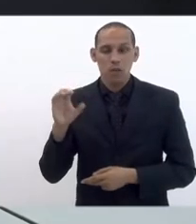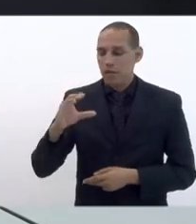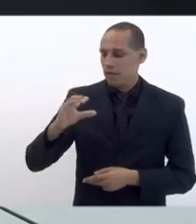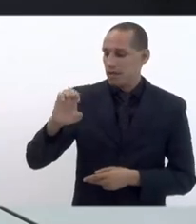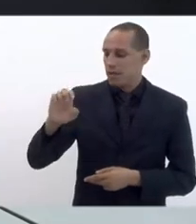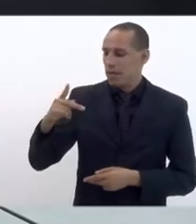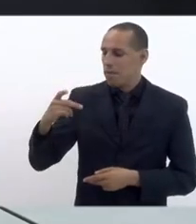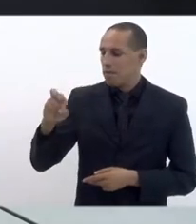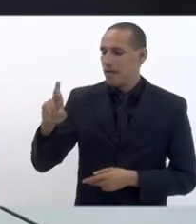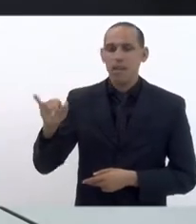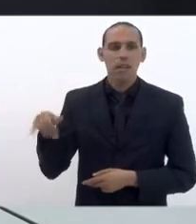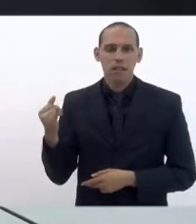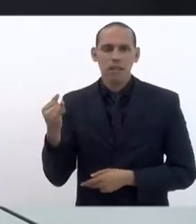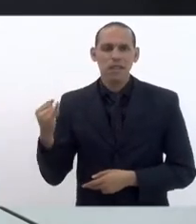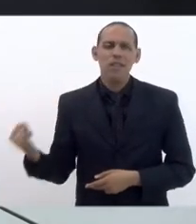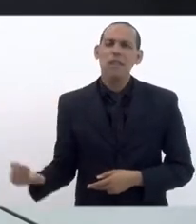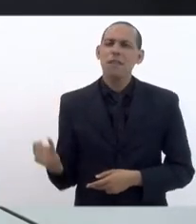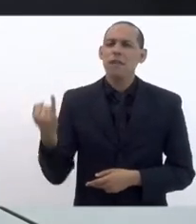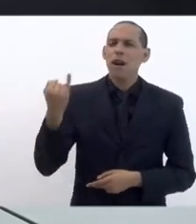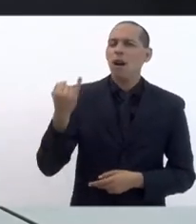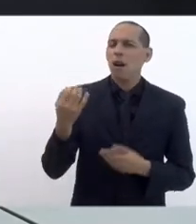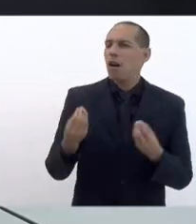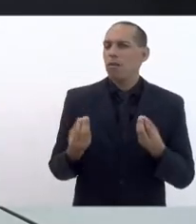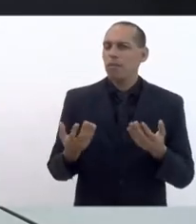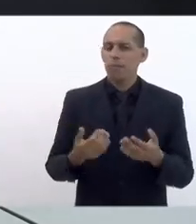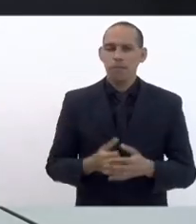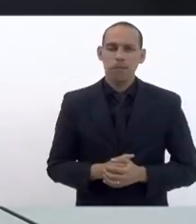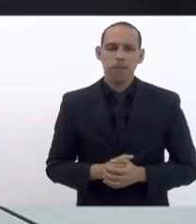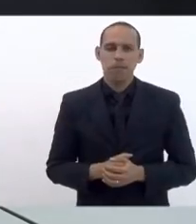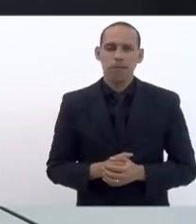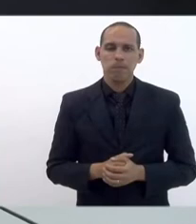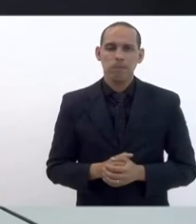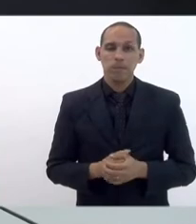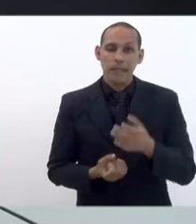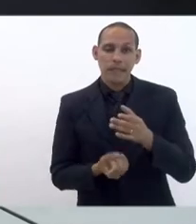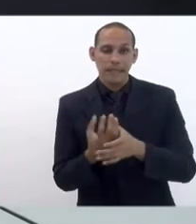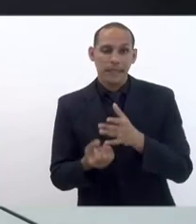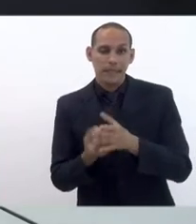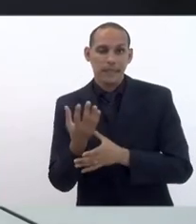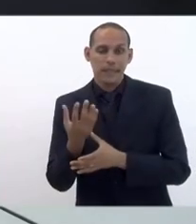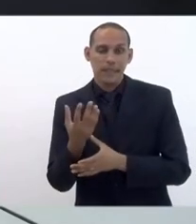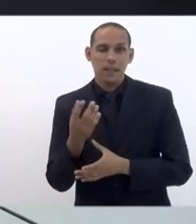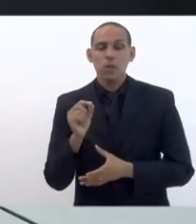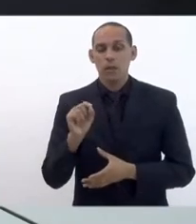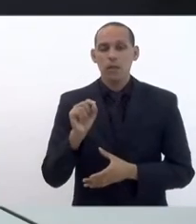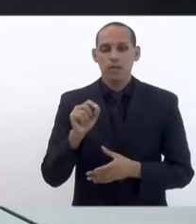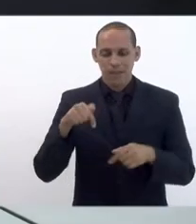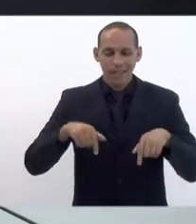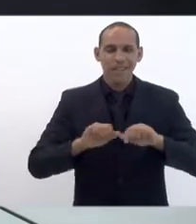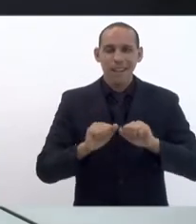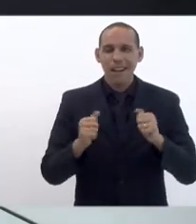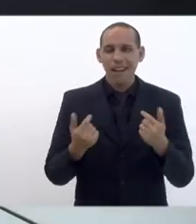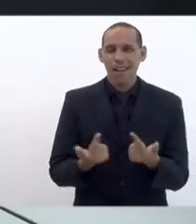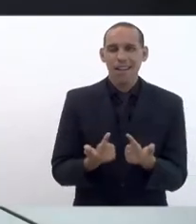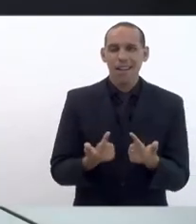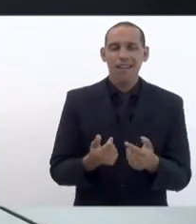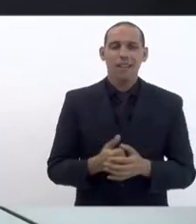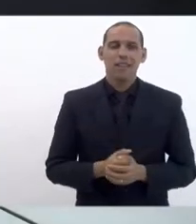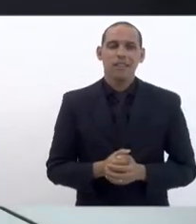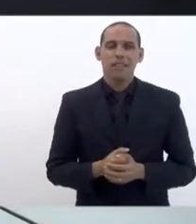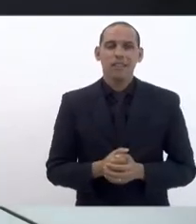fundamental com a confecção que a LERJ está fazendo